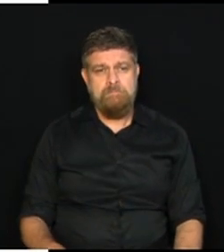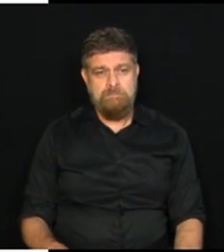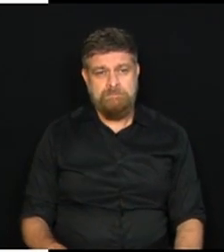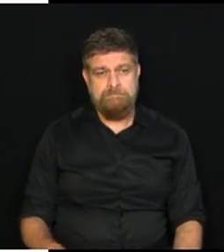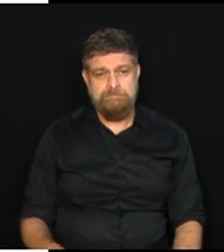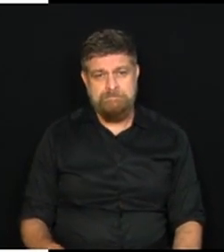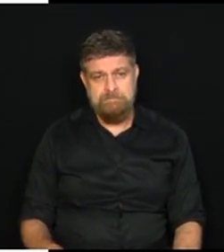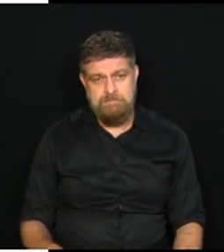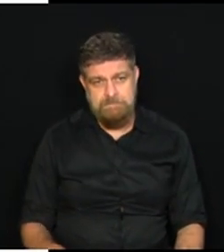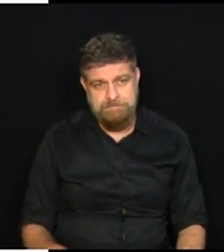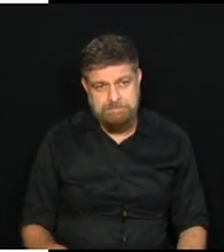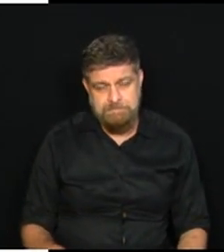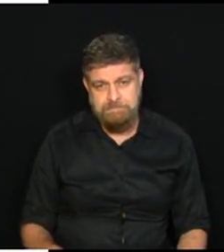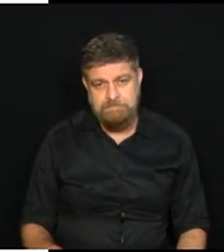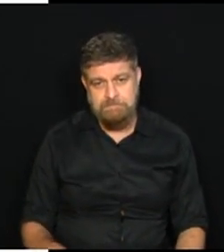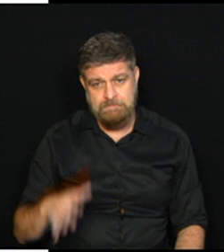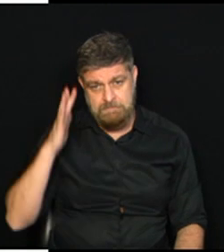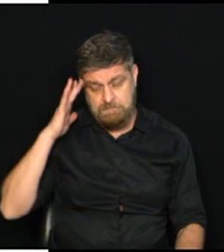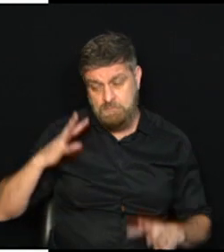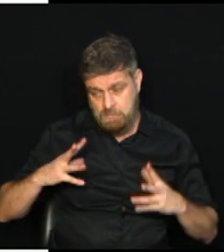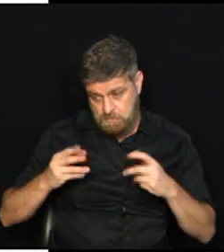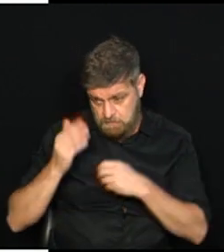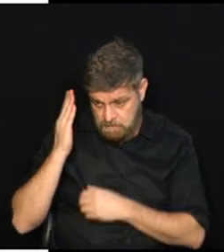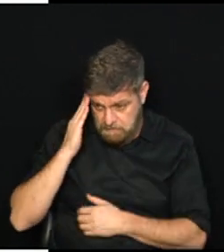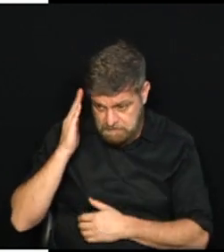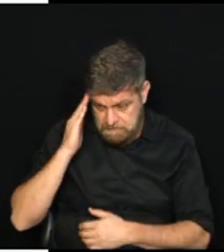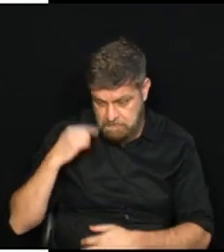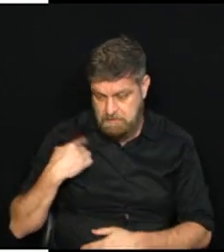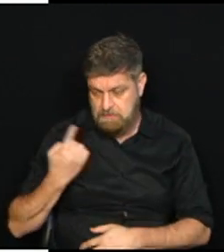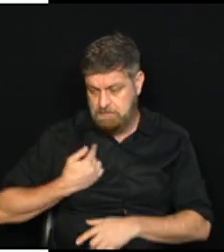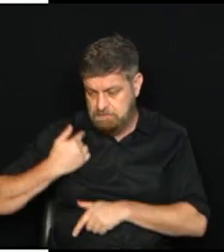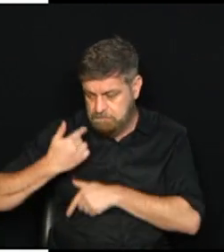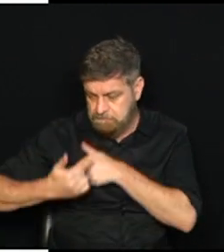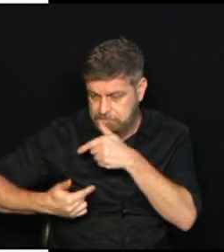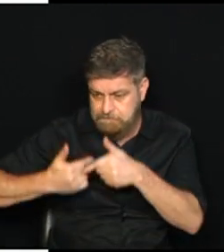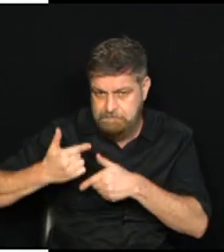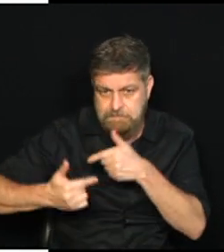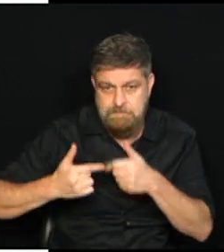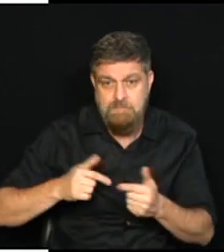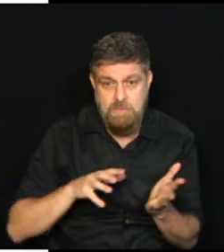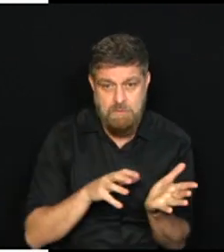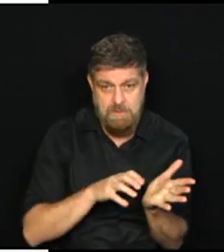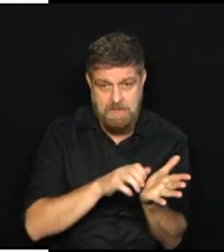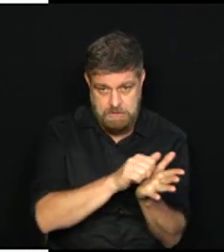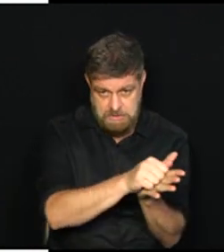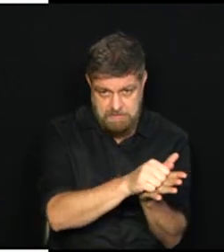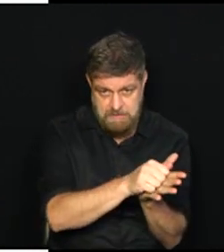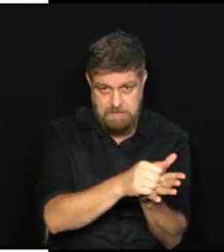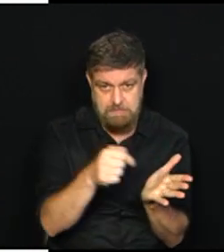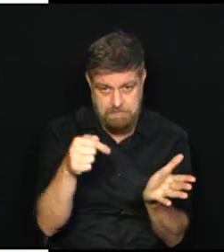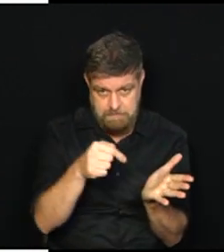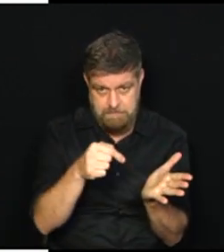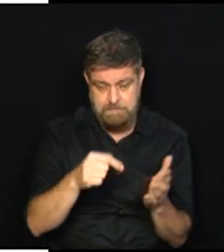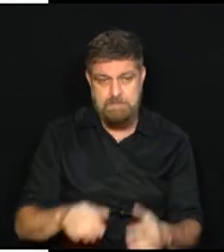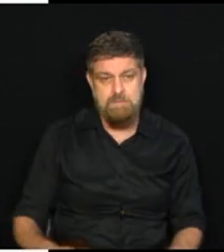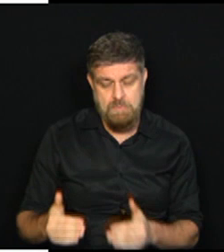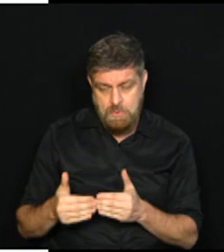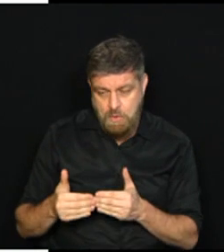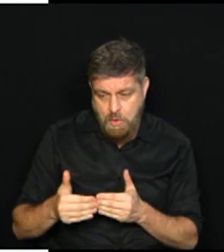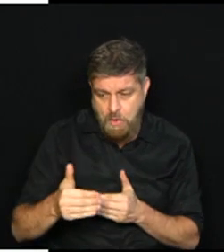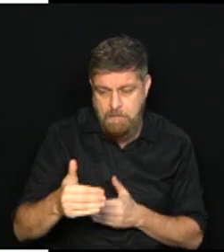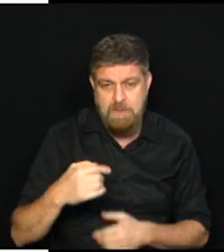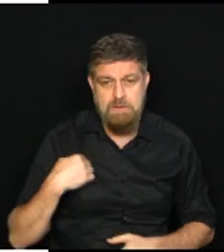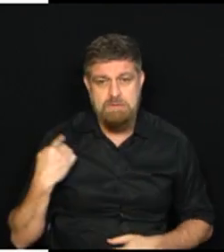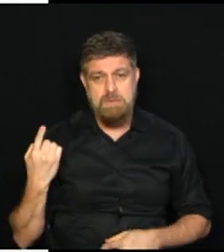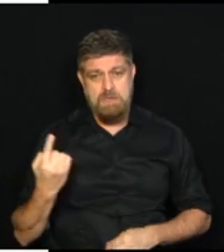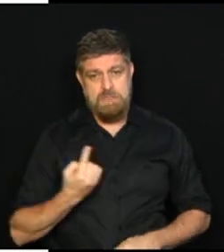Bom, acho que todo mundo sabe, né, que a gente está trabalhando com agendamento desde o começo. A gente